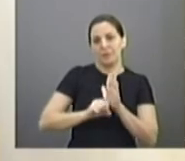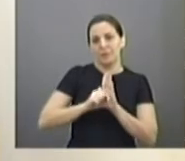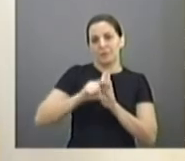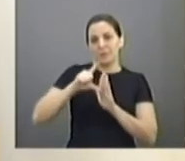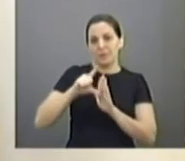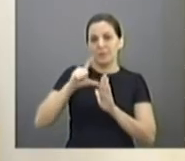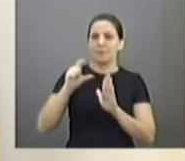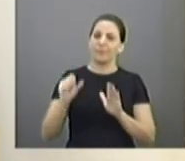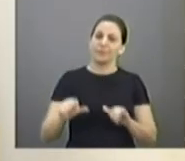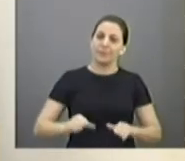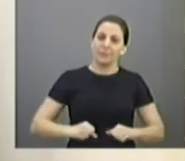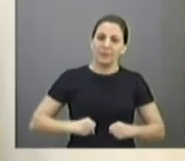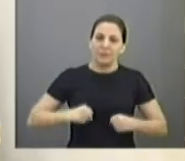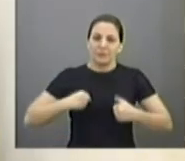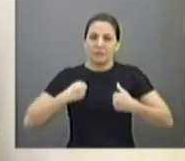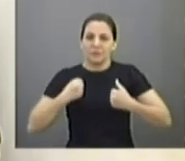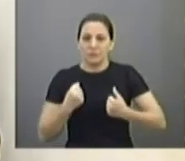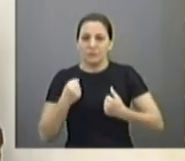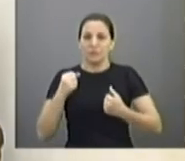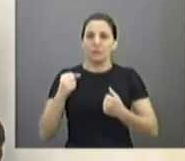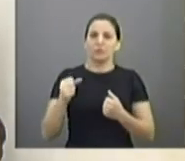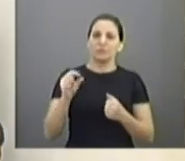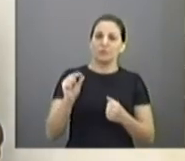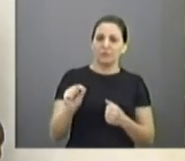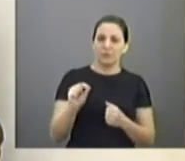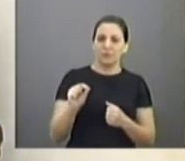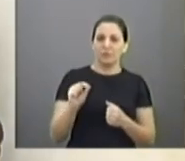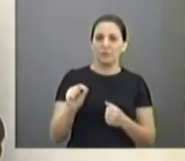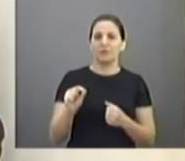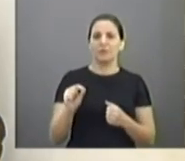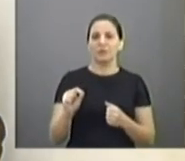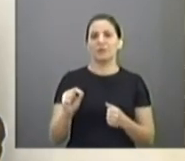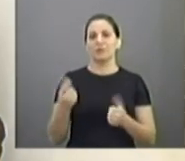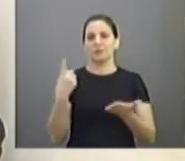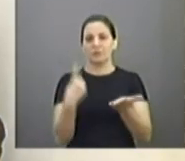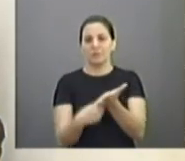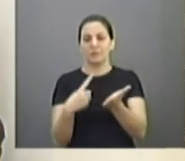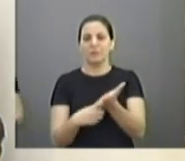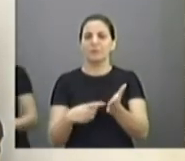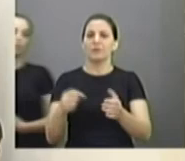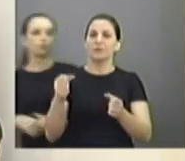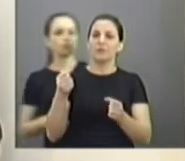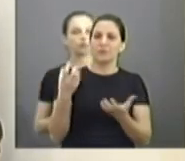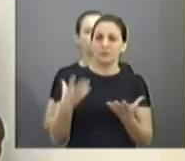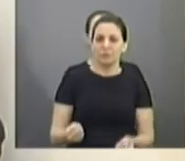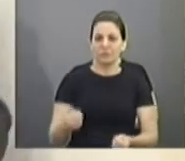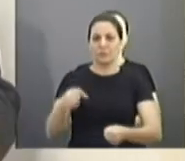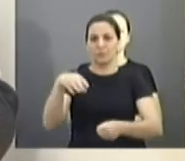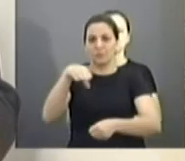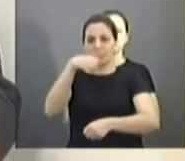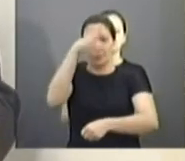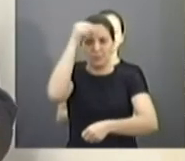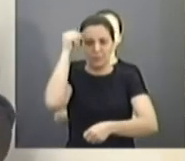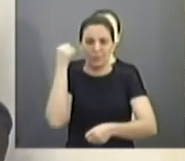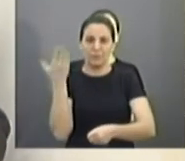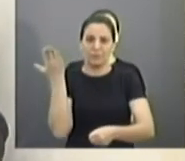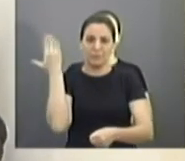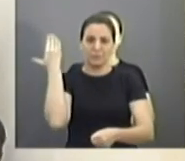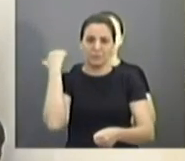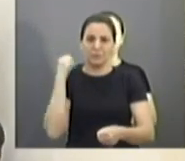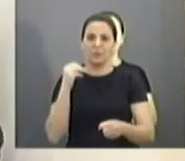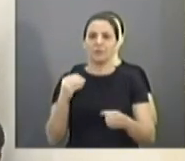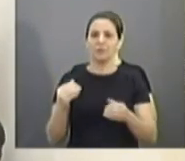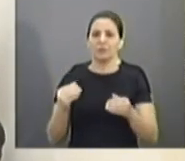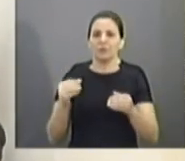porque se fizer, vai continuar cumprindo com aquele compromisso assumido pelo prefeito Marcelo Barbieri, quando então era candidato